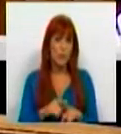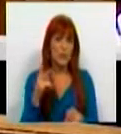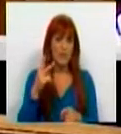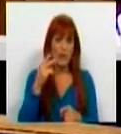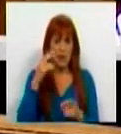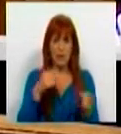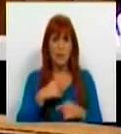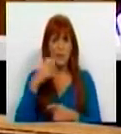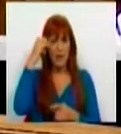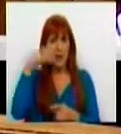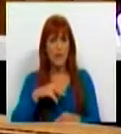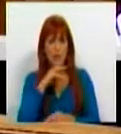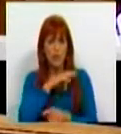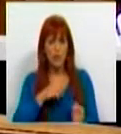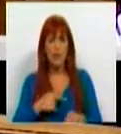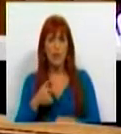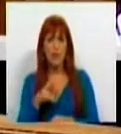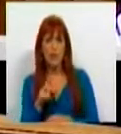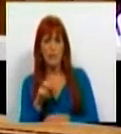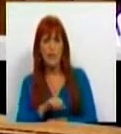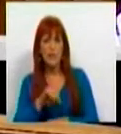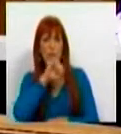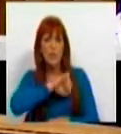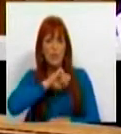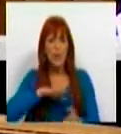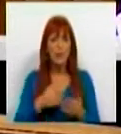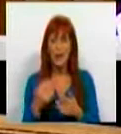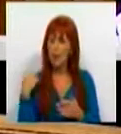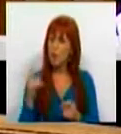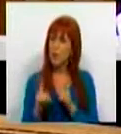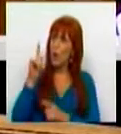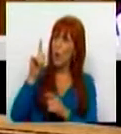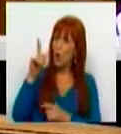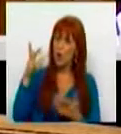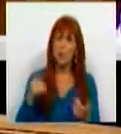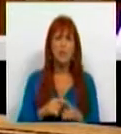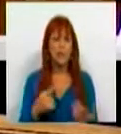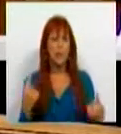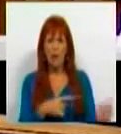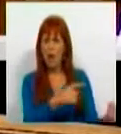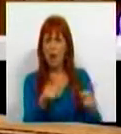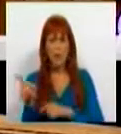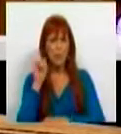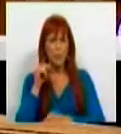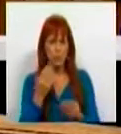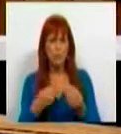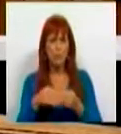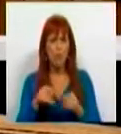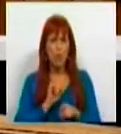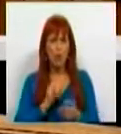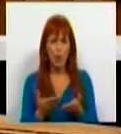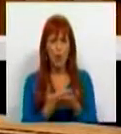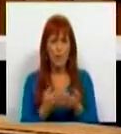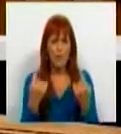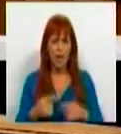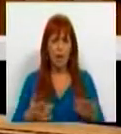Real de Santo António, Tavira, Olhão, até ao litoral norte, reveste-se de uma importância acrescida na nossa